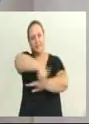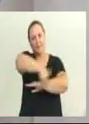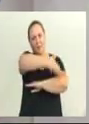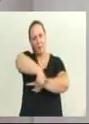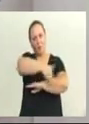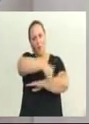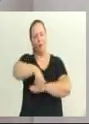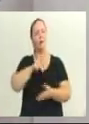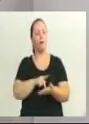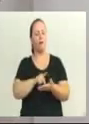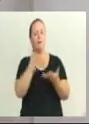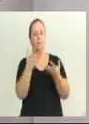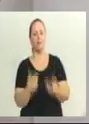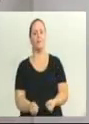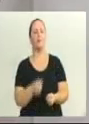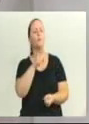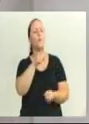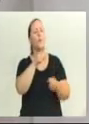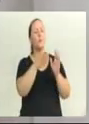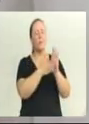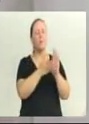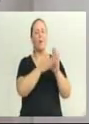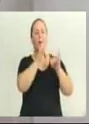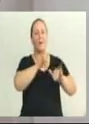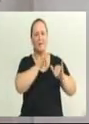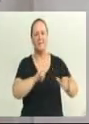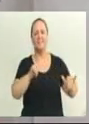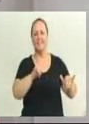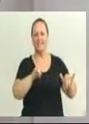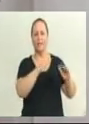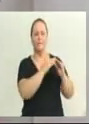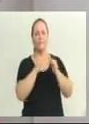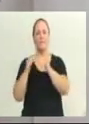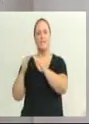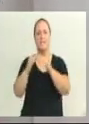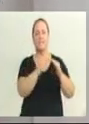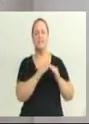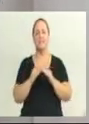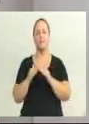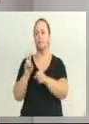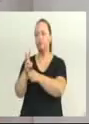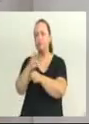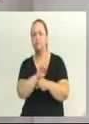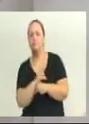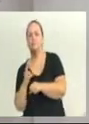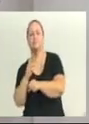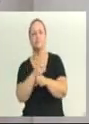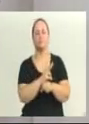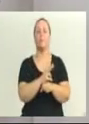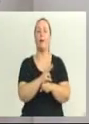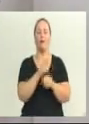está aderindo ao programa que Vossa Excelência traz com muito afinco aí, dos vizinhos solidários que vão cuidar um das casas dos